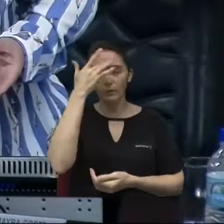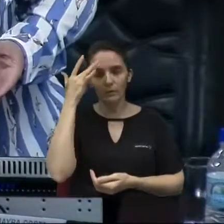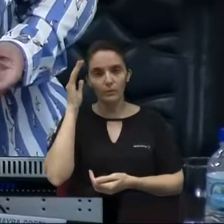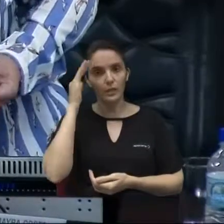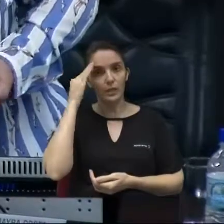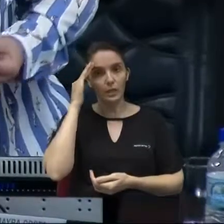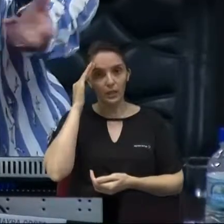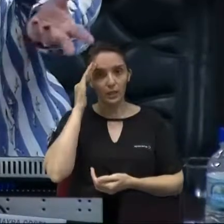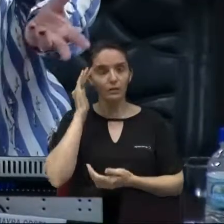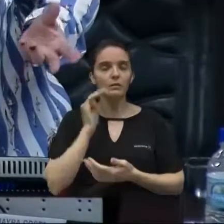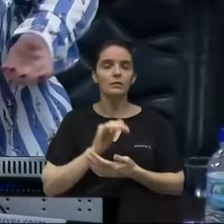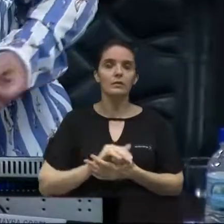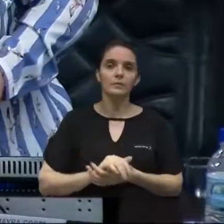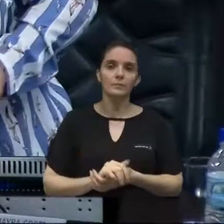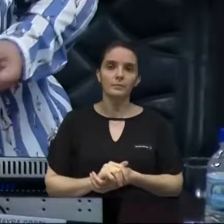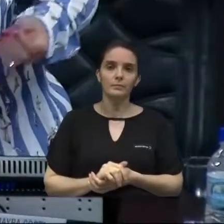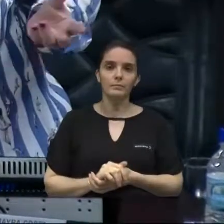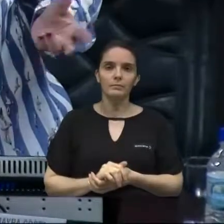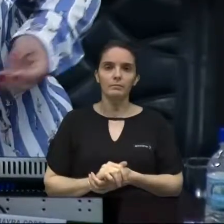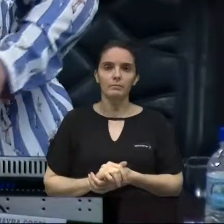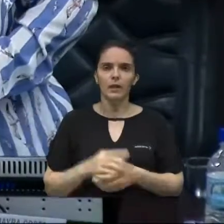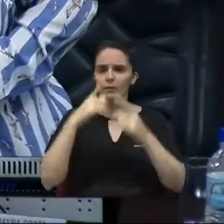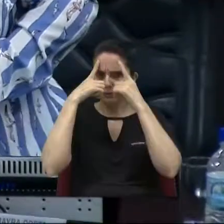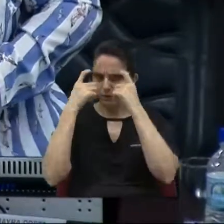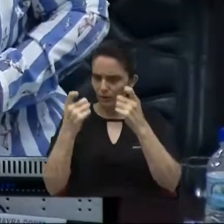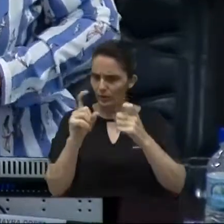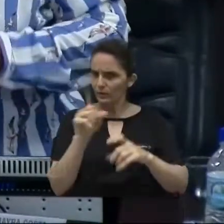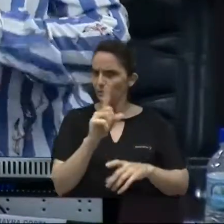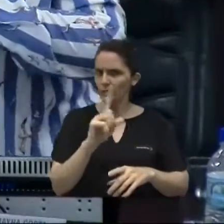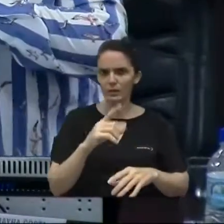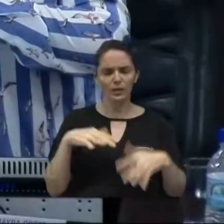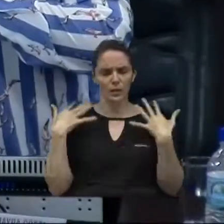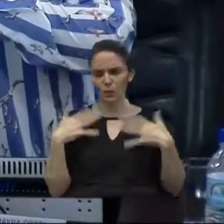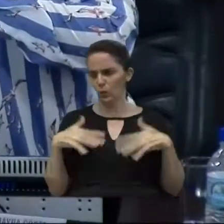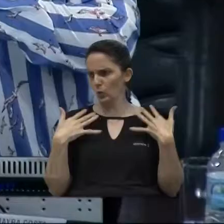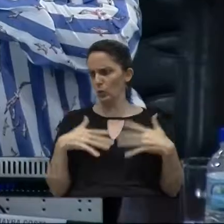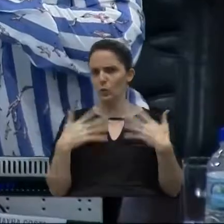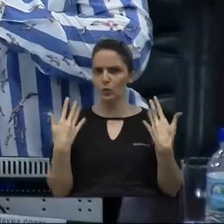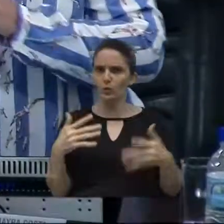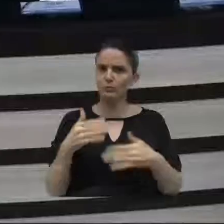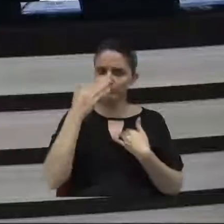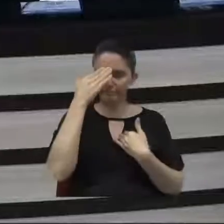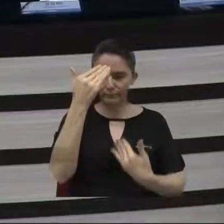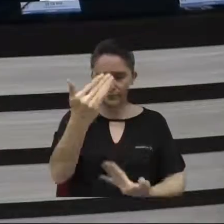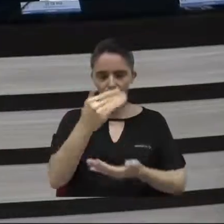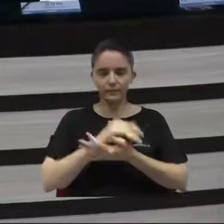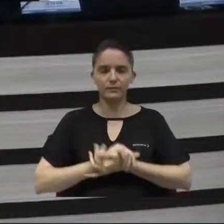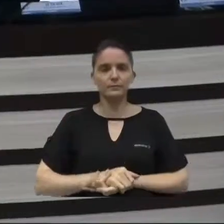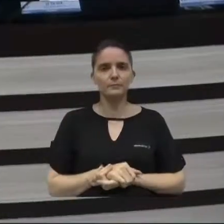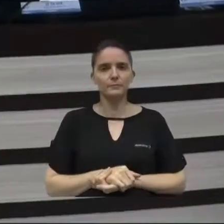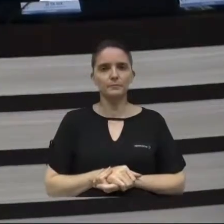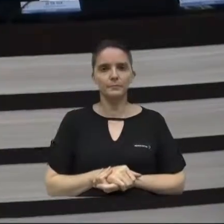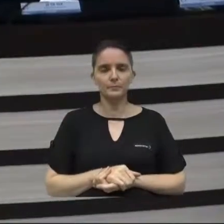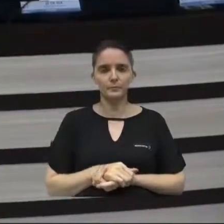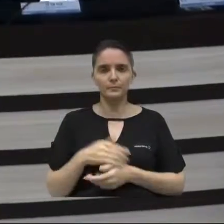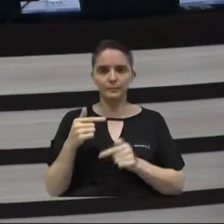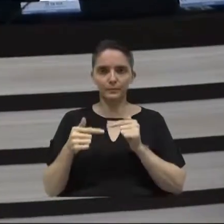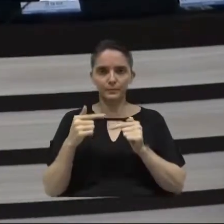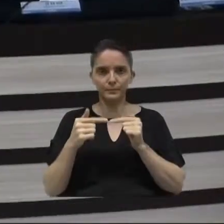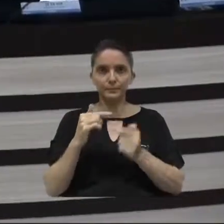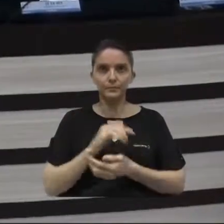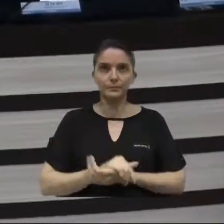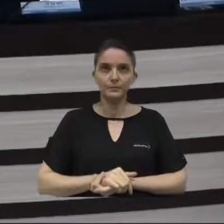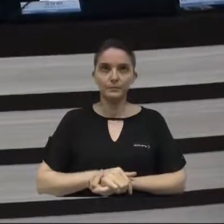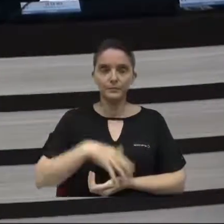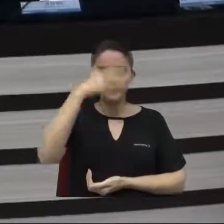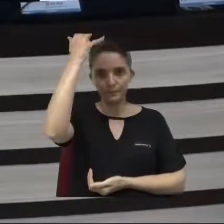ter esse entendimento e não partir para a violência, para a intolerância e tudo mais. Muito obrigada. Continua a discussão. Desejo.